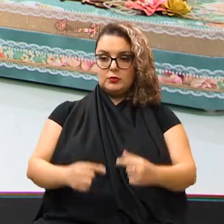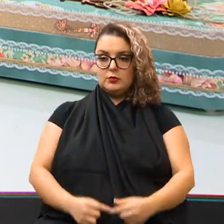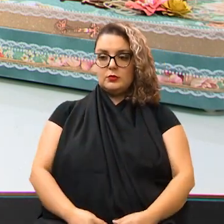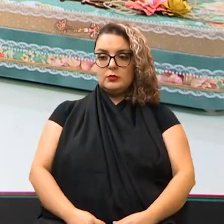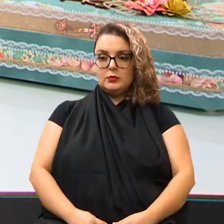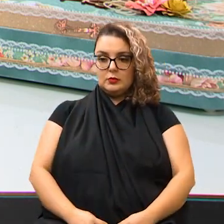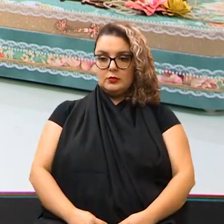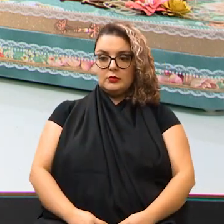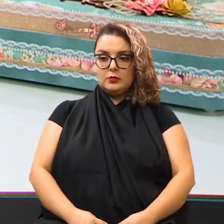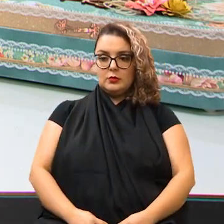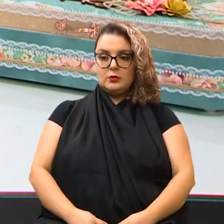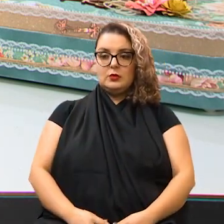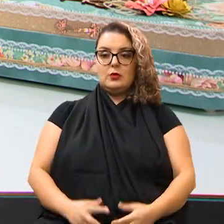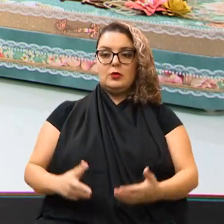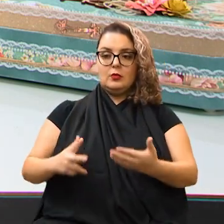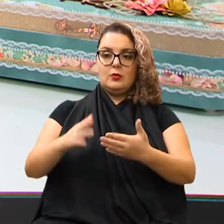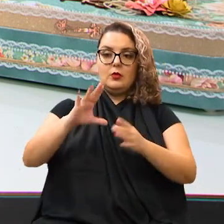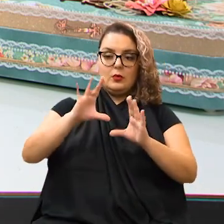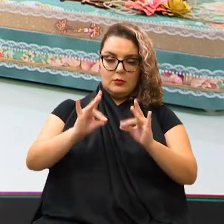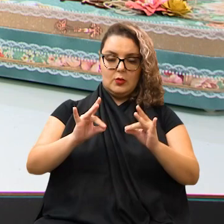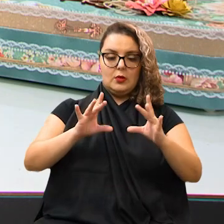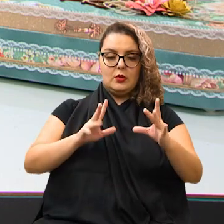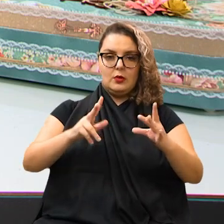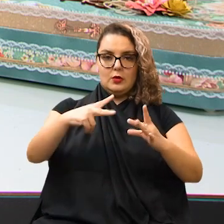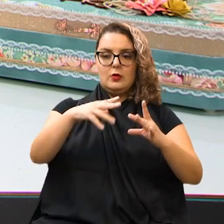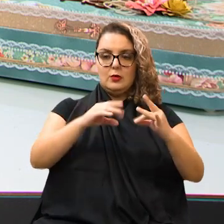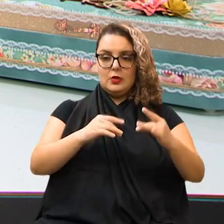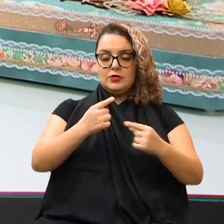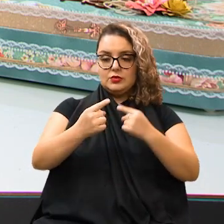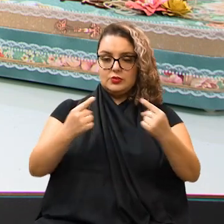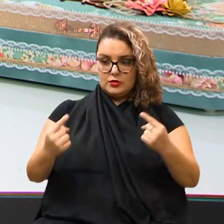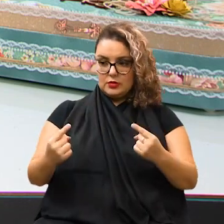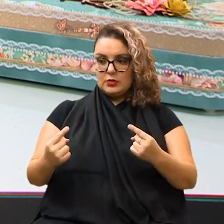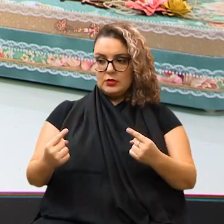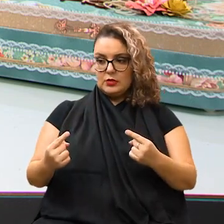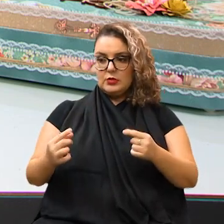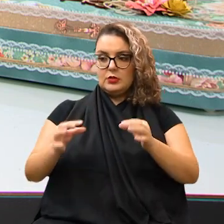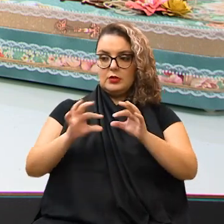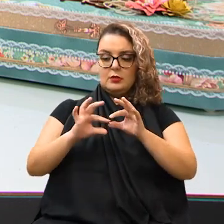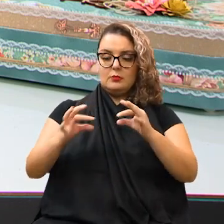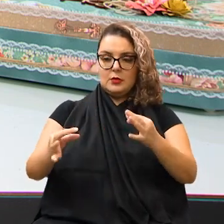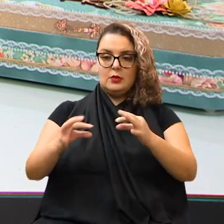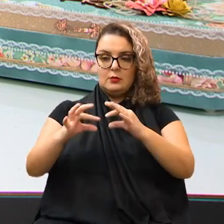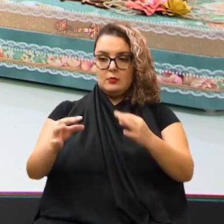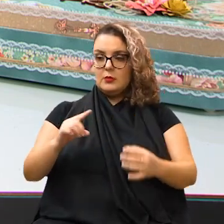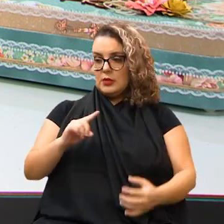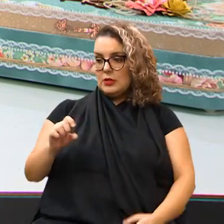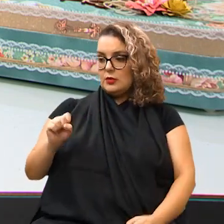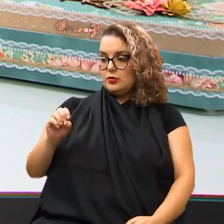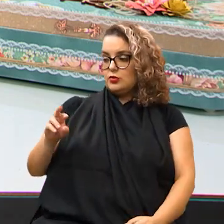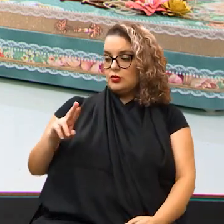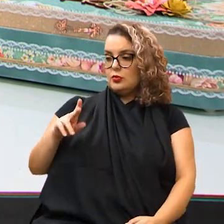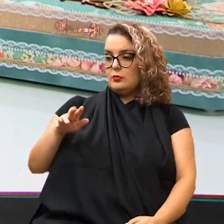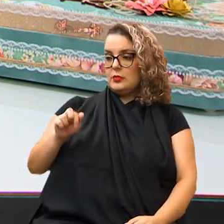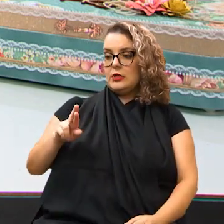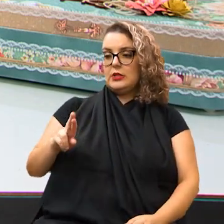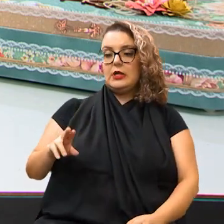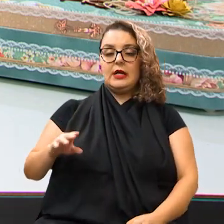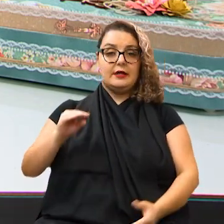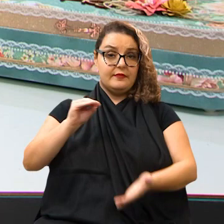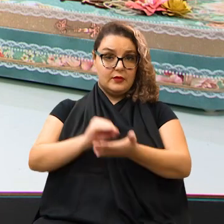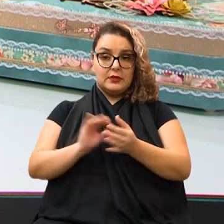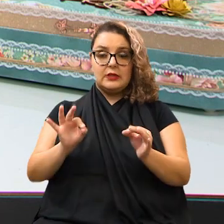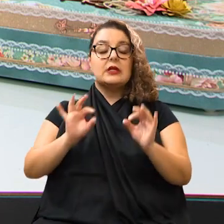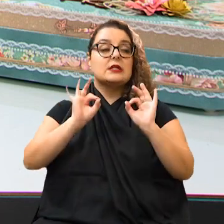eu colo e corto um lado de cada vez. Já tirando a medida, pra não sobrar e não faltar